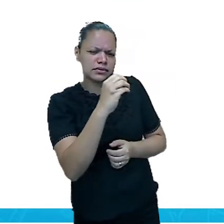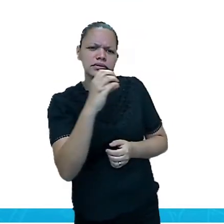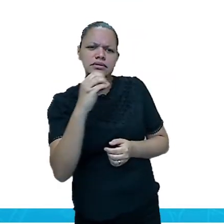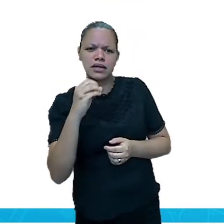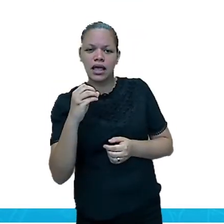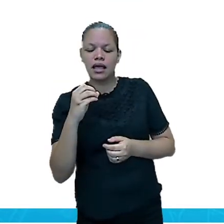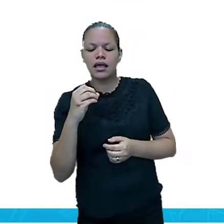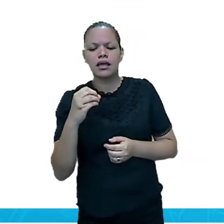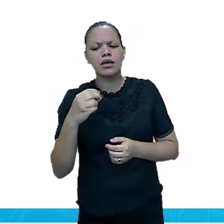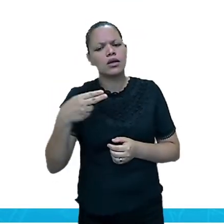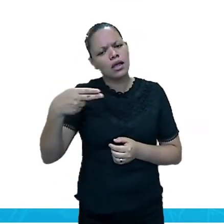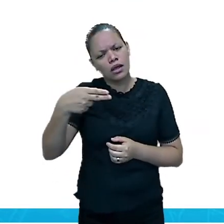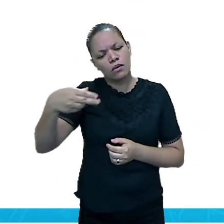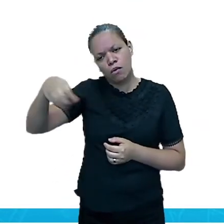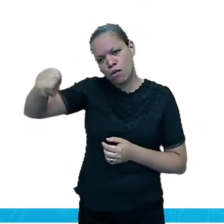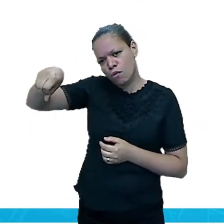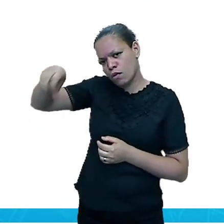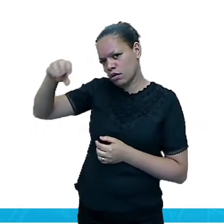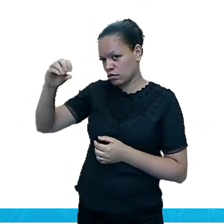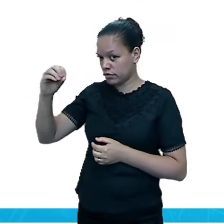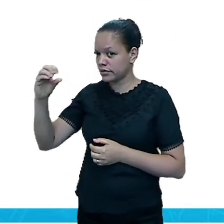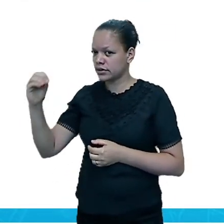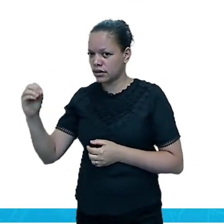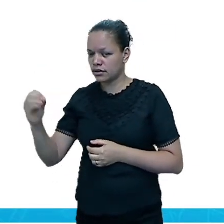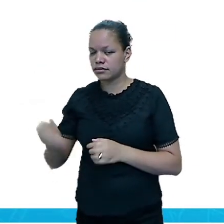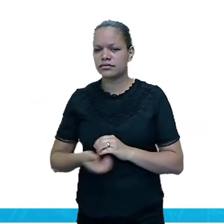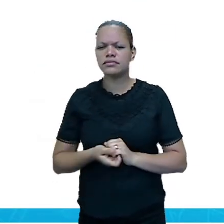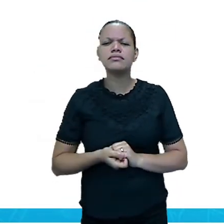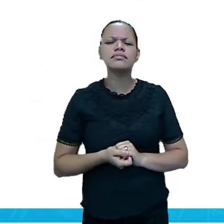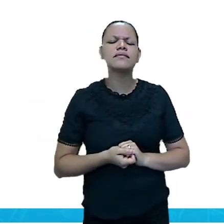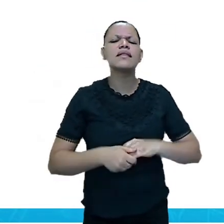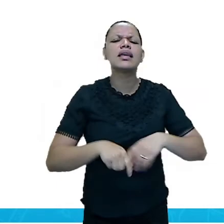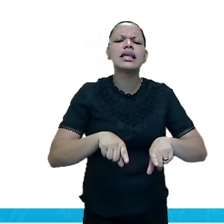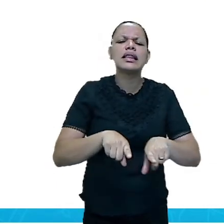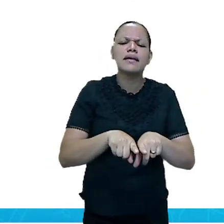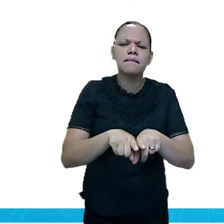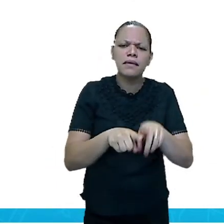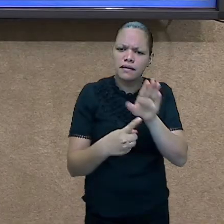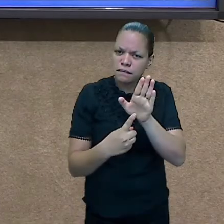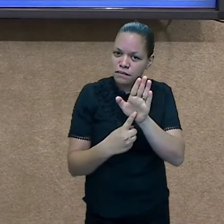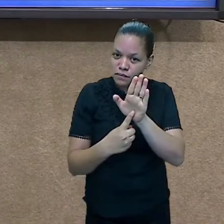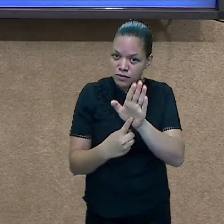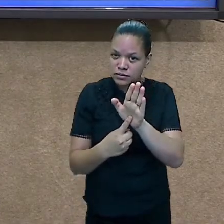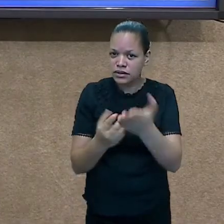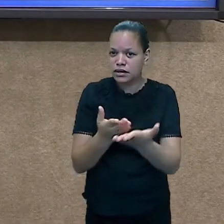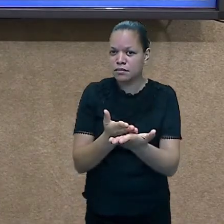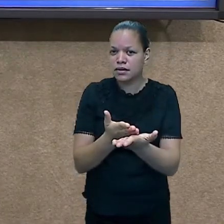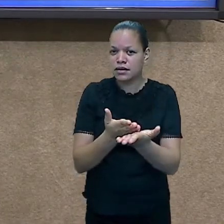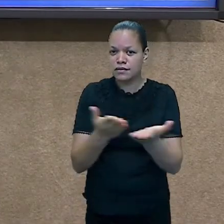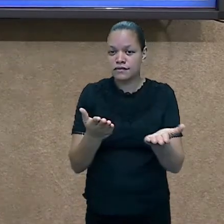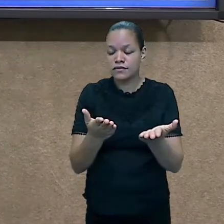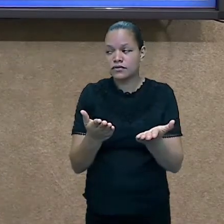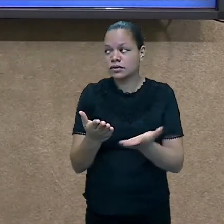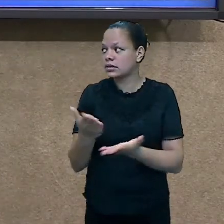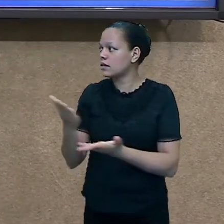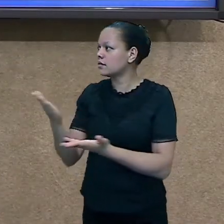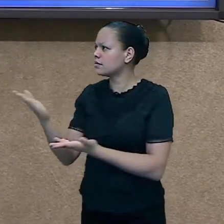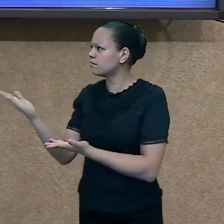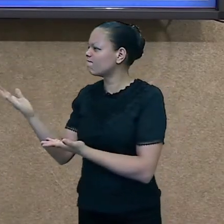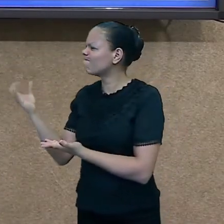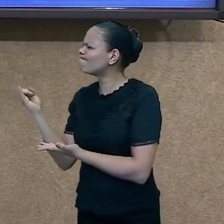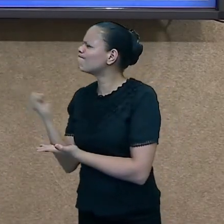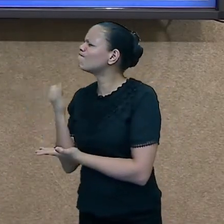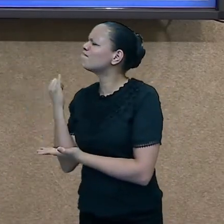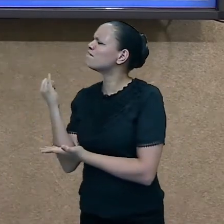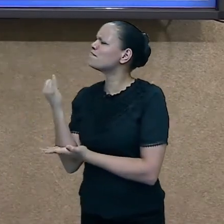C, dá o número 900. E uma outra informação importante aqui que vocês vão ter é o seguinte, vou